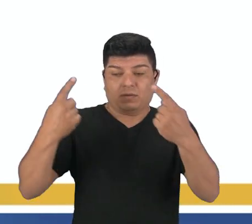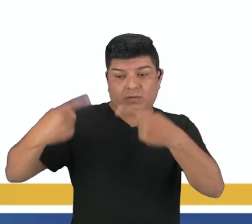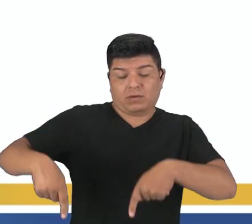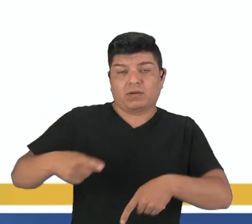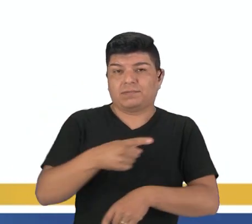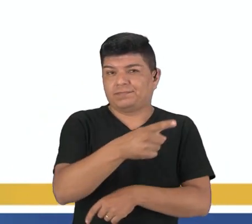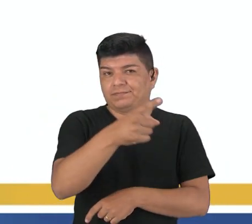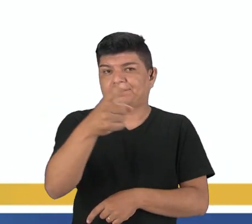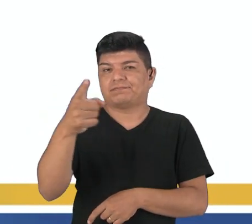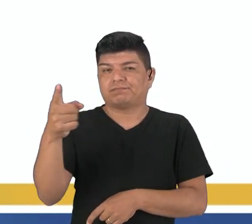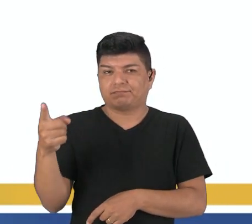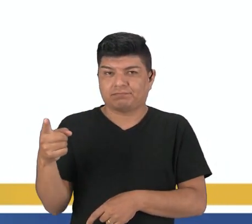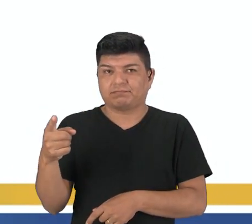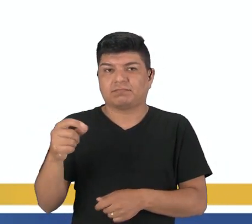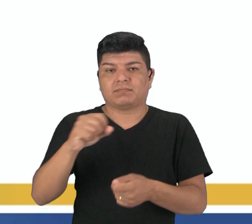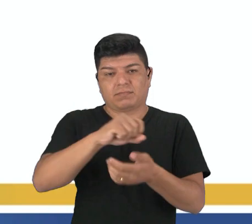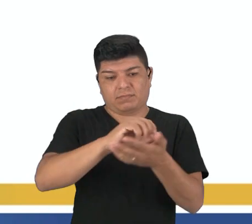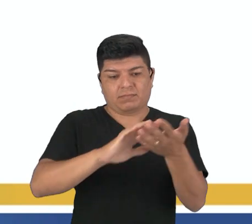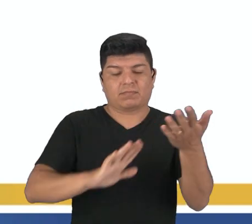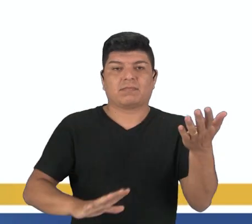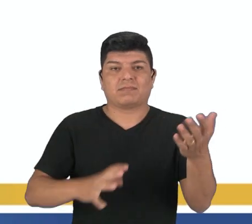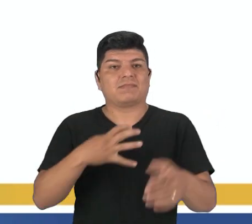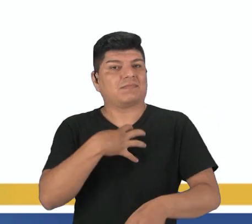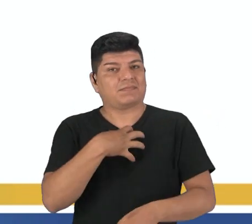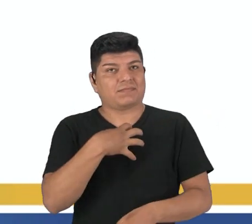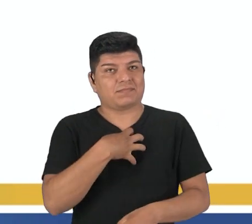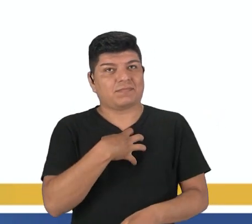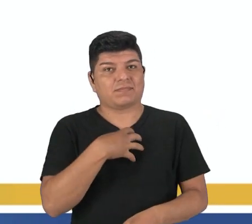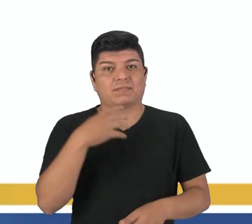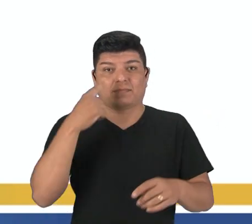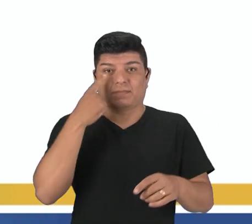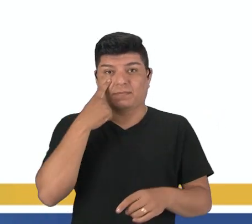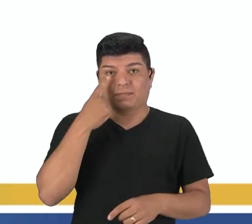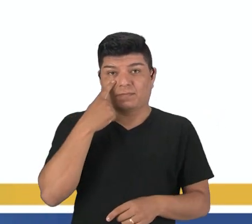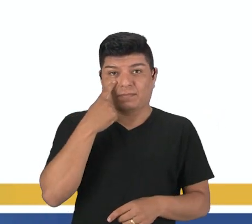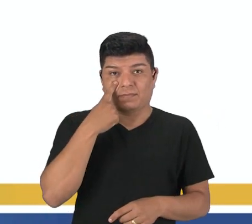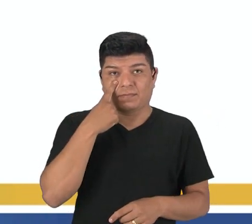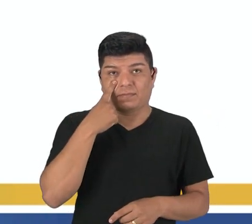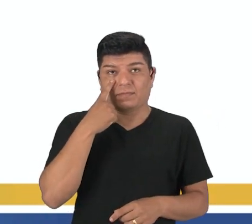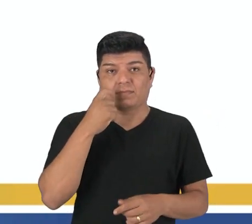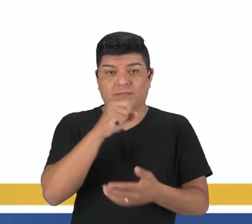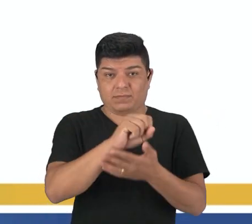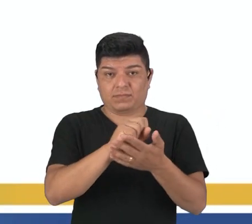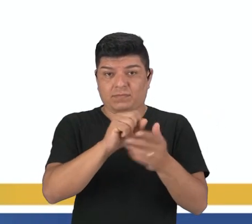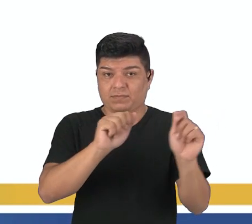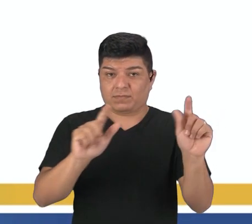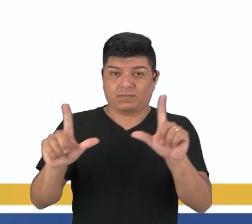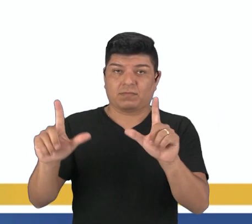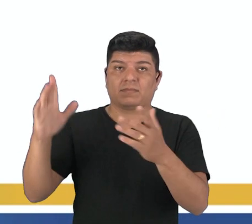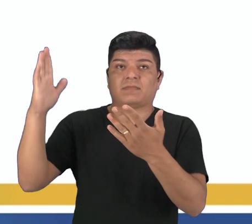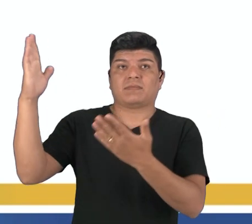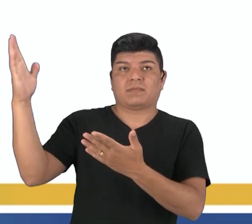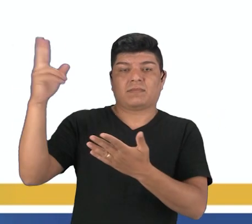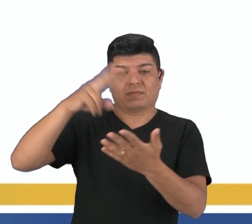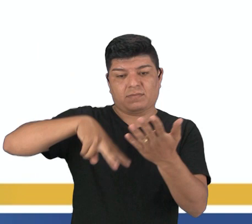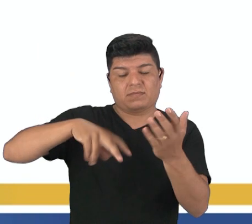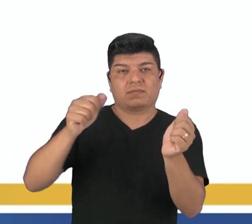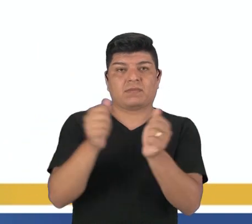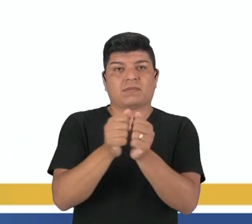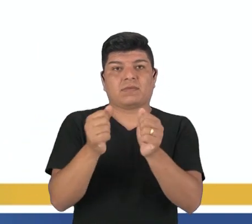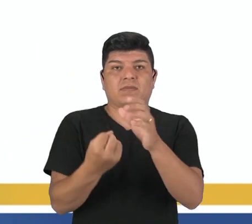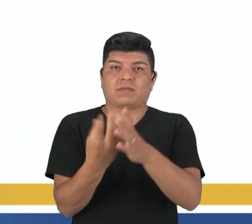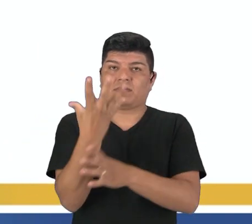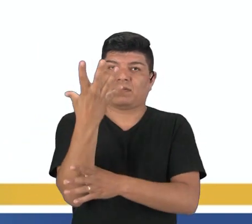desafiar você a fazer uma atividade sensorial. Observe comigo aqui nesse slide e leia junto e vamos construir uma